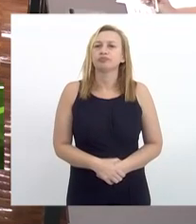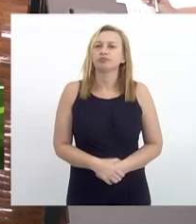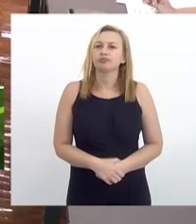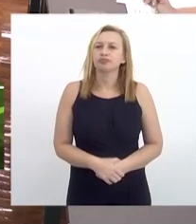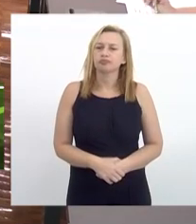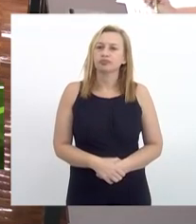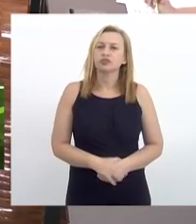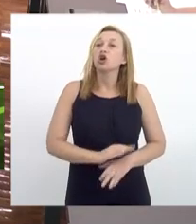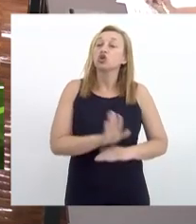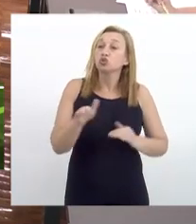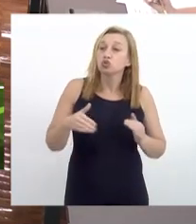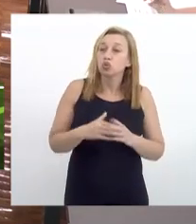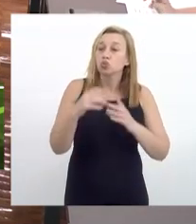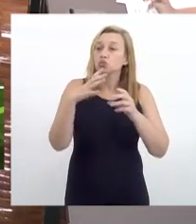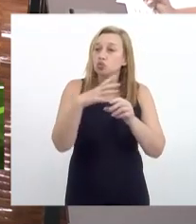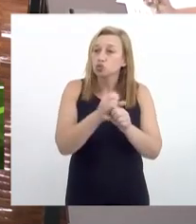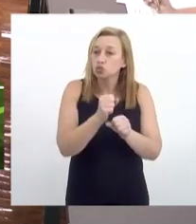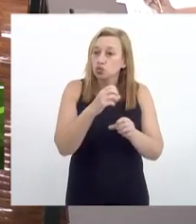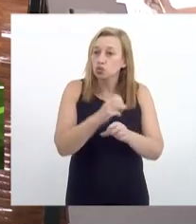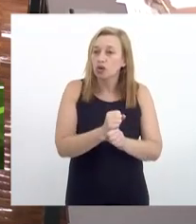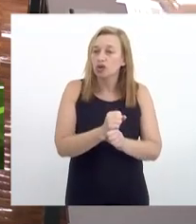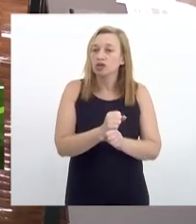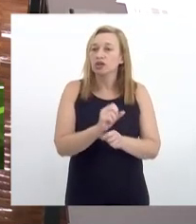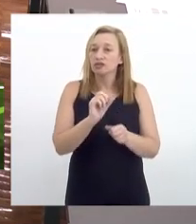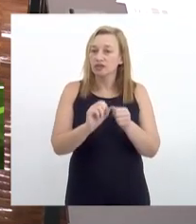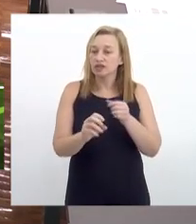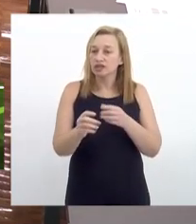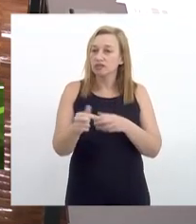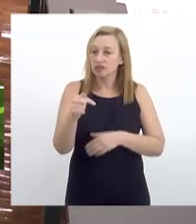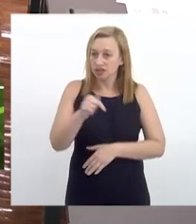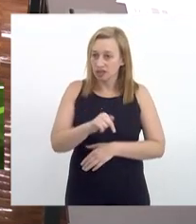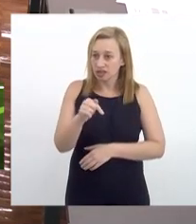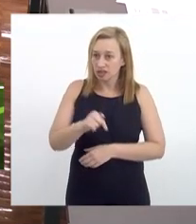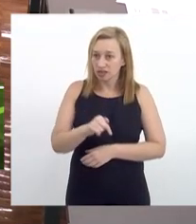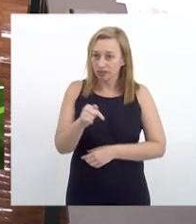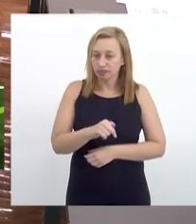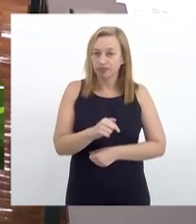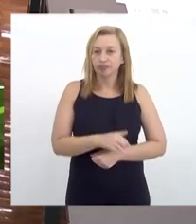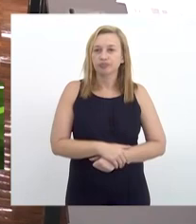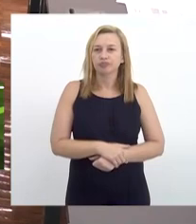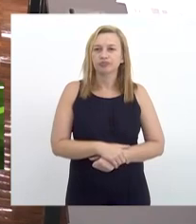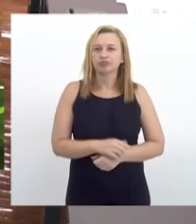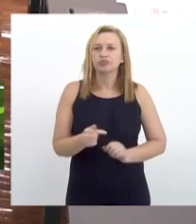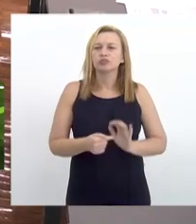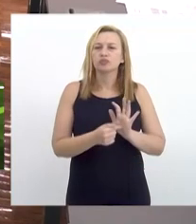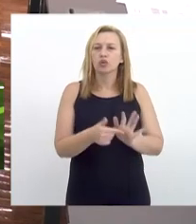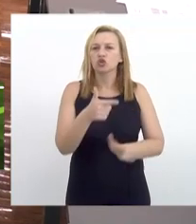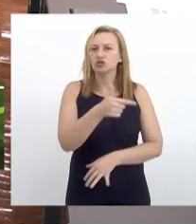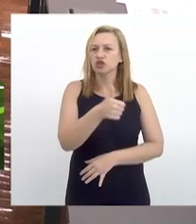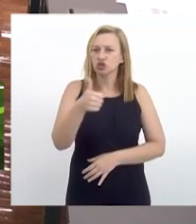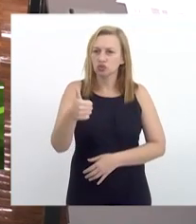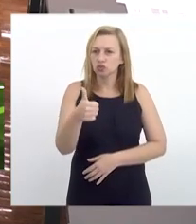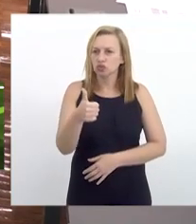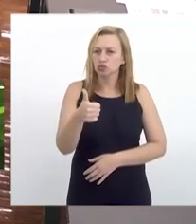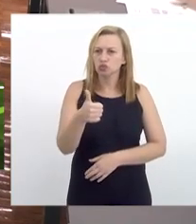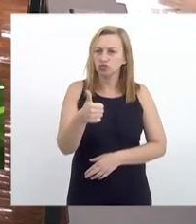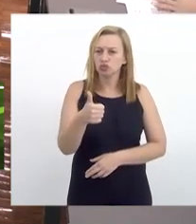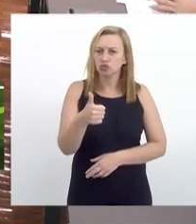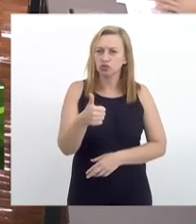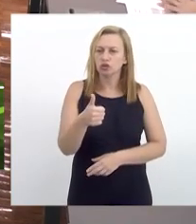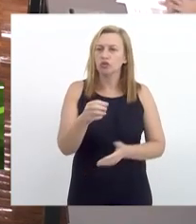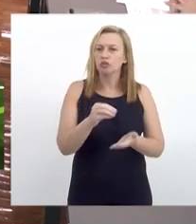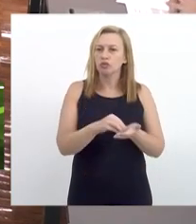todos os cálculos que a gente faz internamente aqui aponta para 21 por conta da